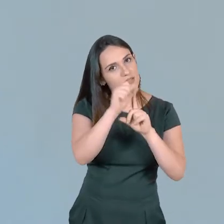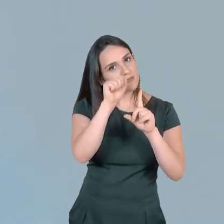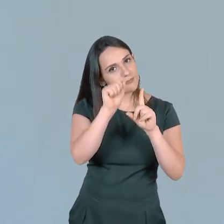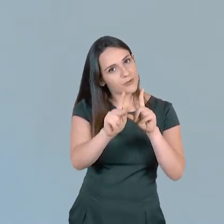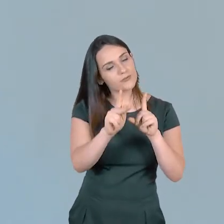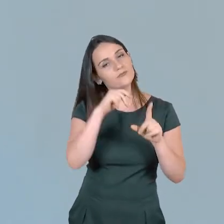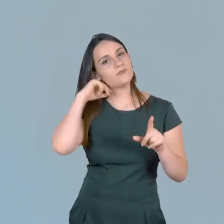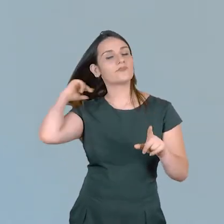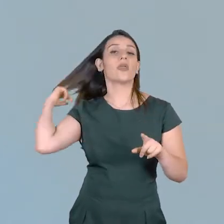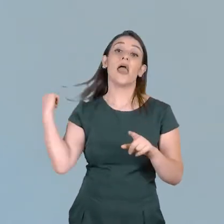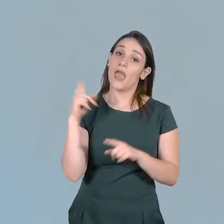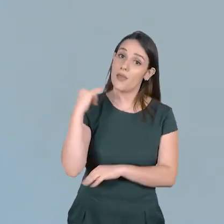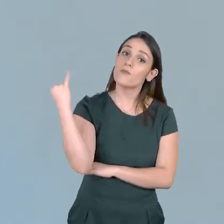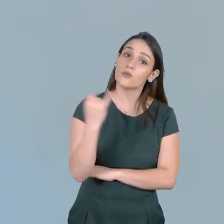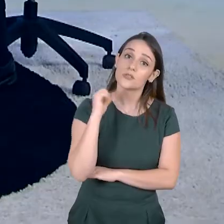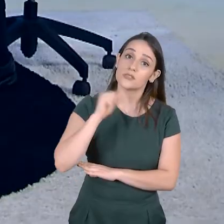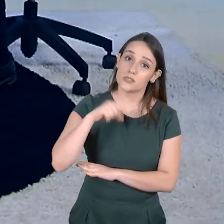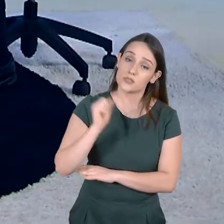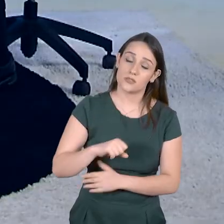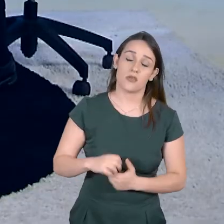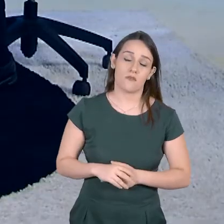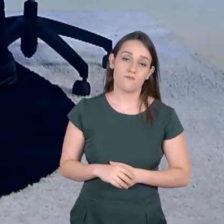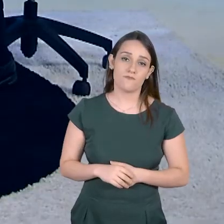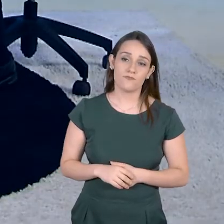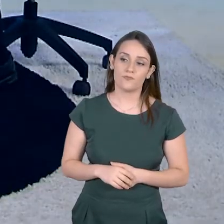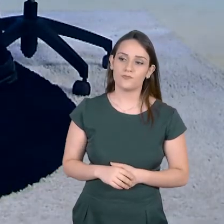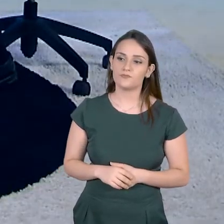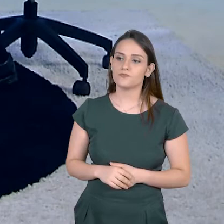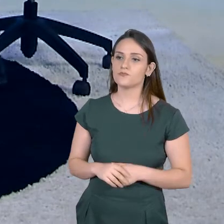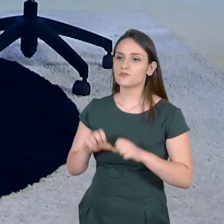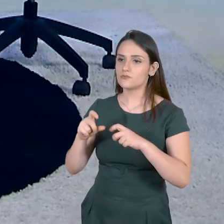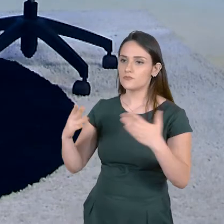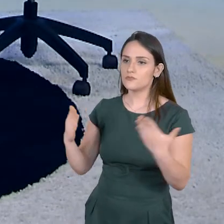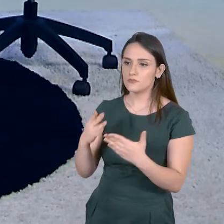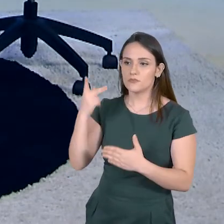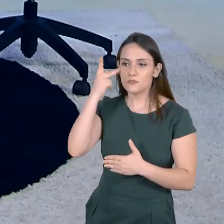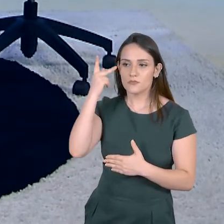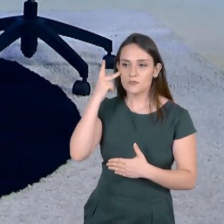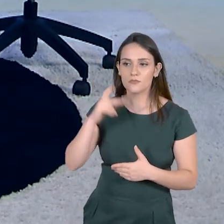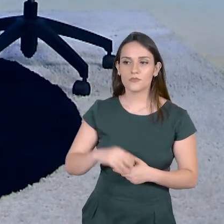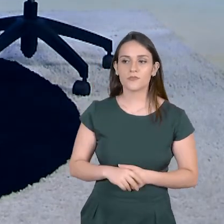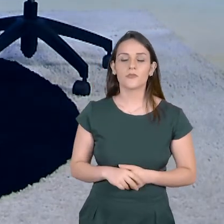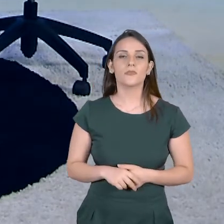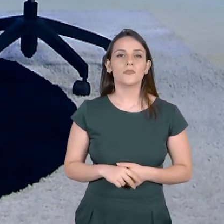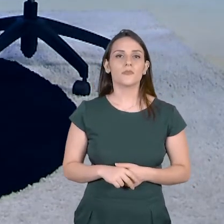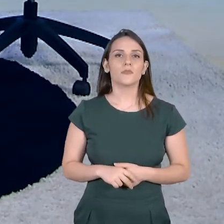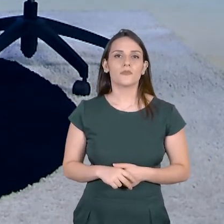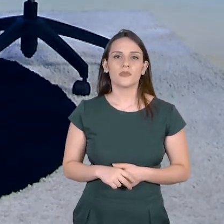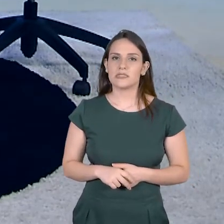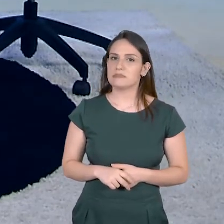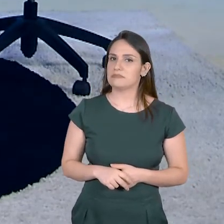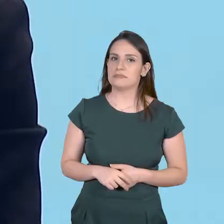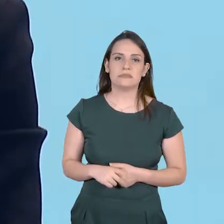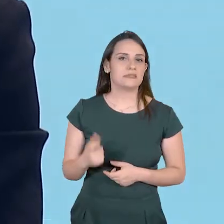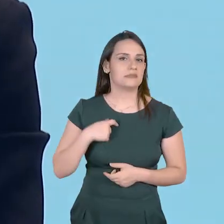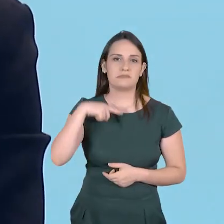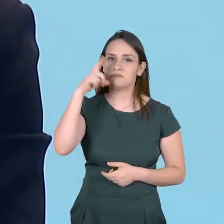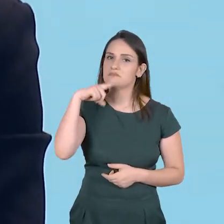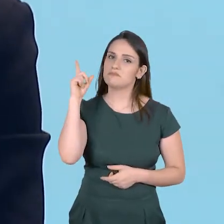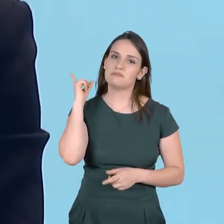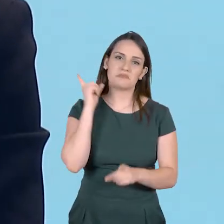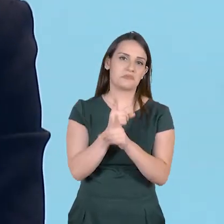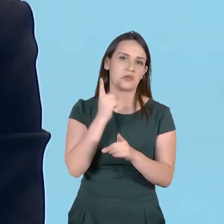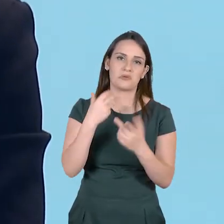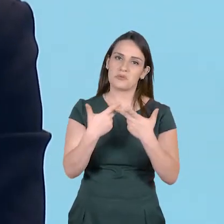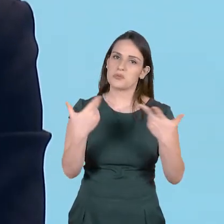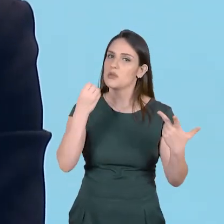importante a previdência social nas nossas vidas. Deputado Pedro Kemp, alguma coisa positiva? Eu também não encontrei assim, nenhum ponto positivo nessa reforma